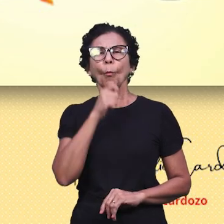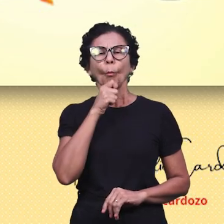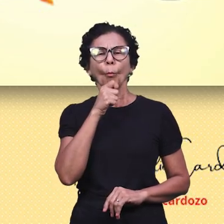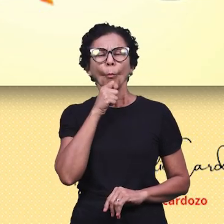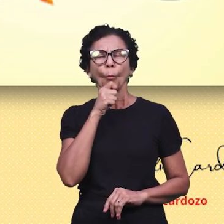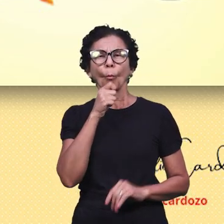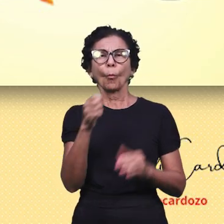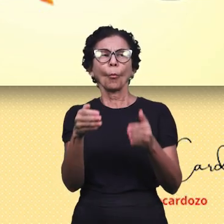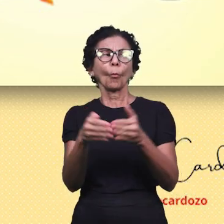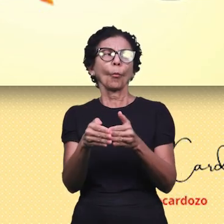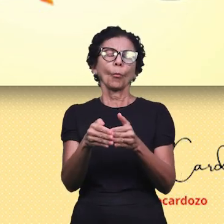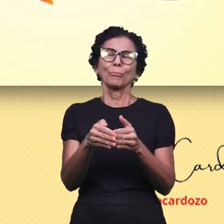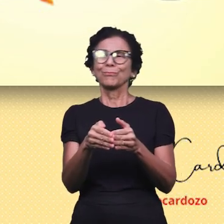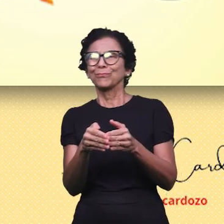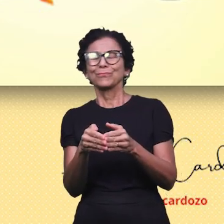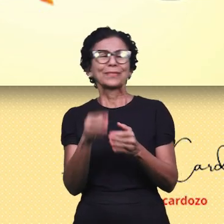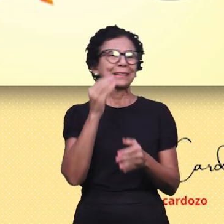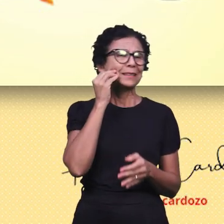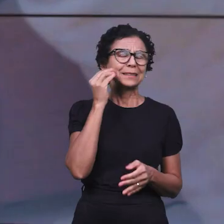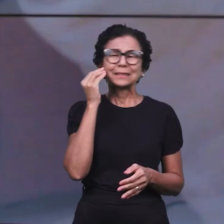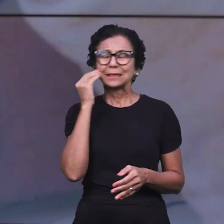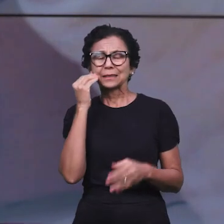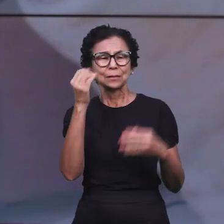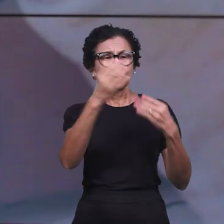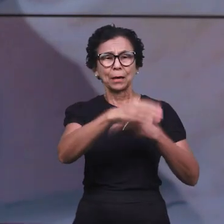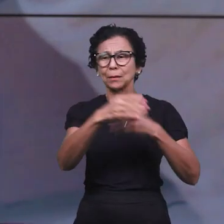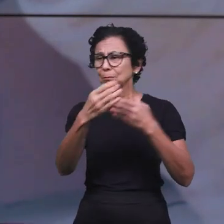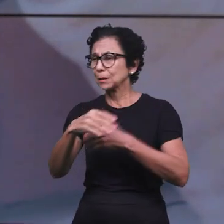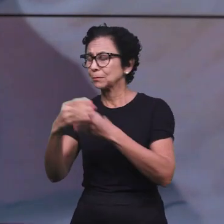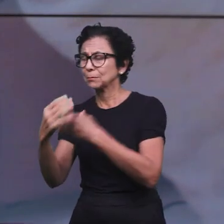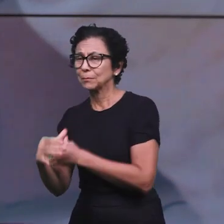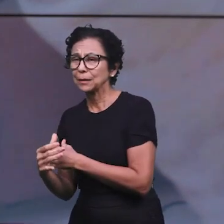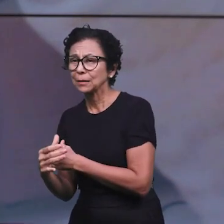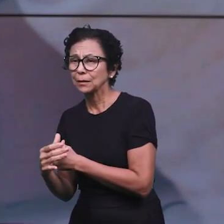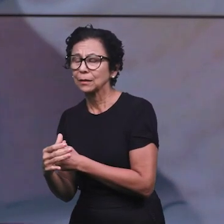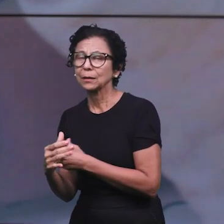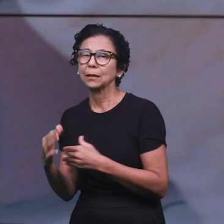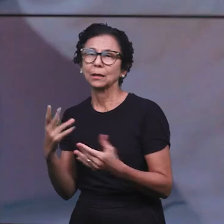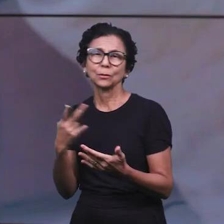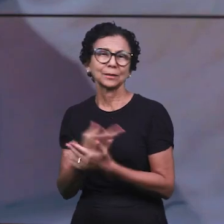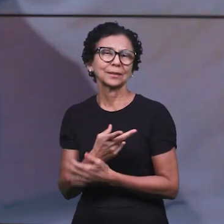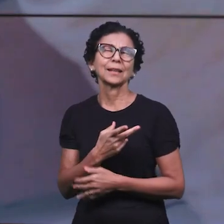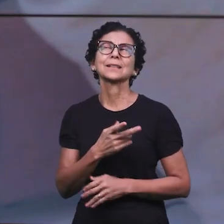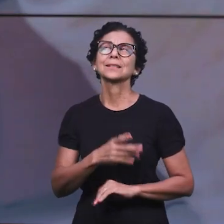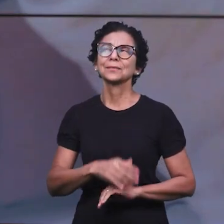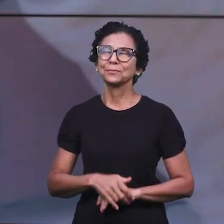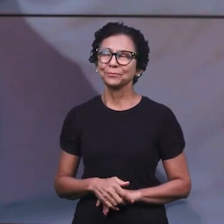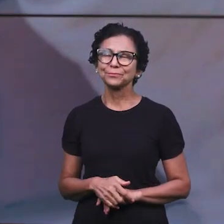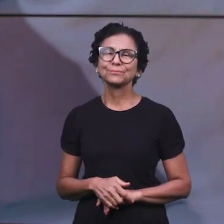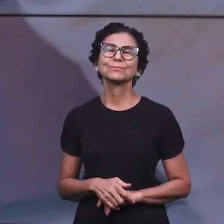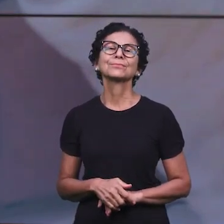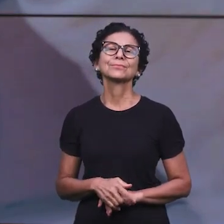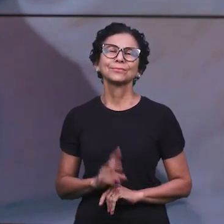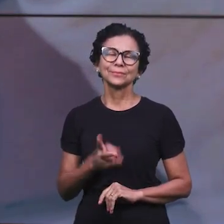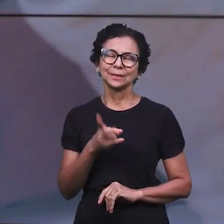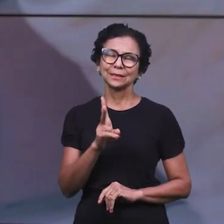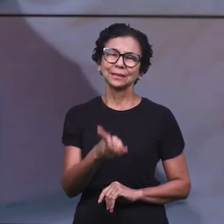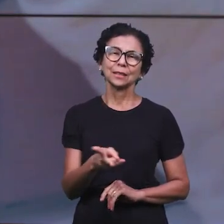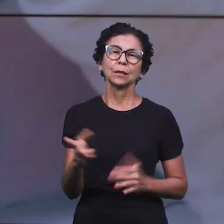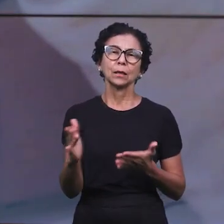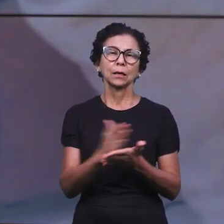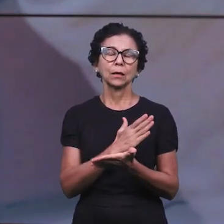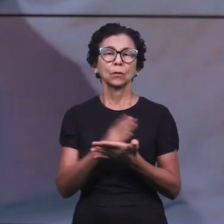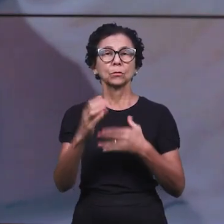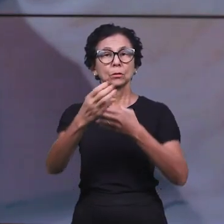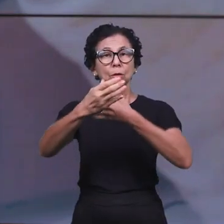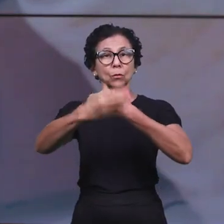atirando, tentando concurso de tudo quanto é lado. Isso acontece com muita frequência. E às vezes, em alguns